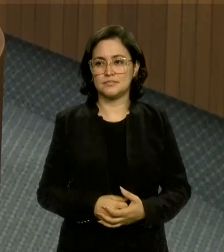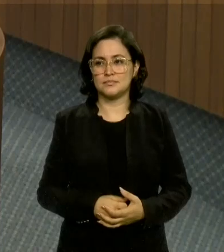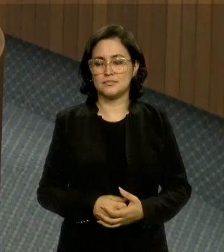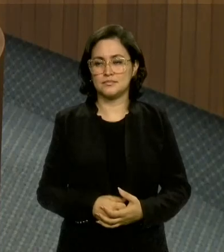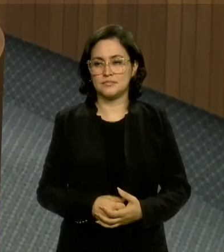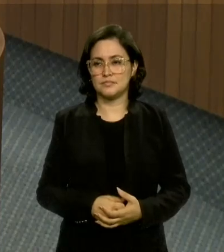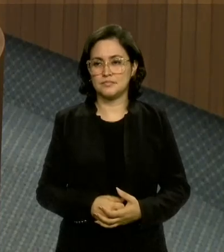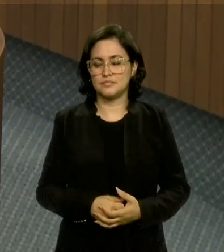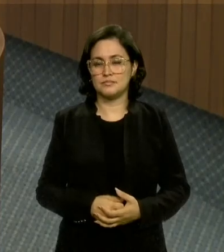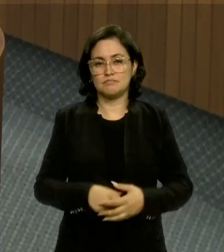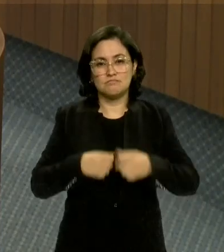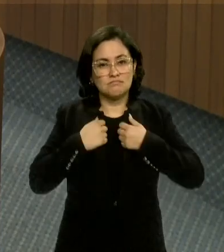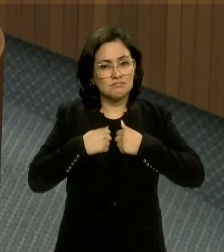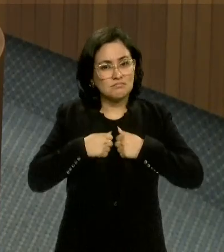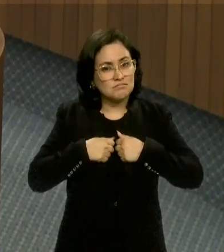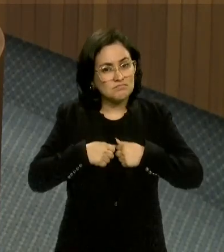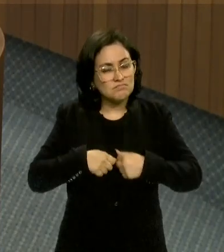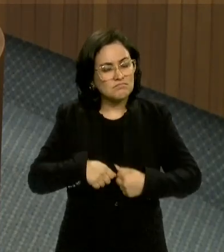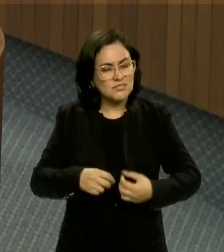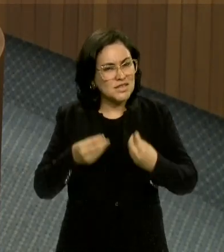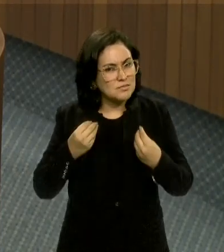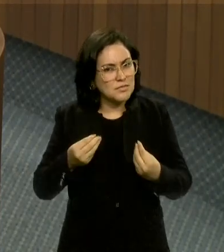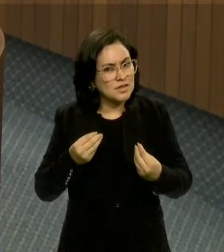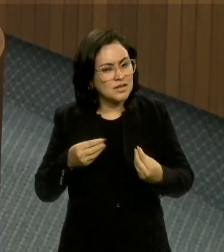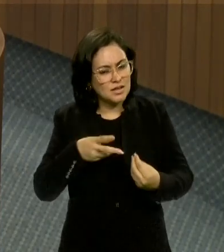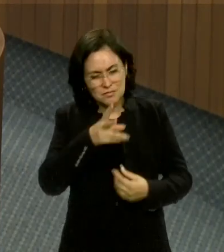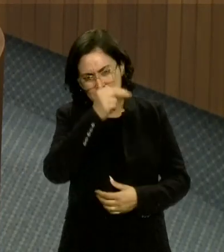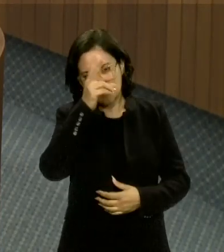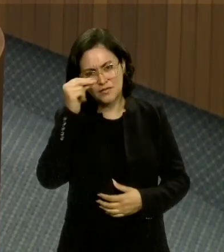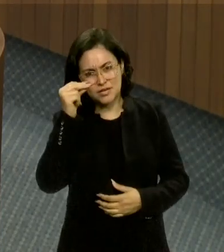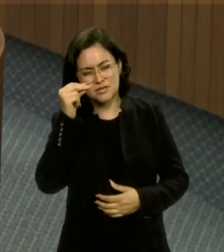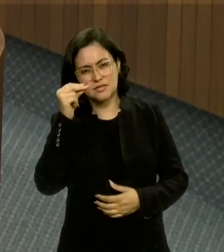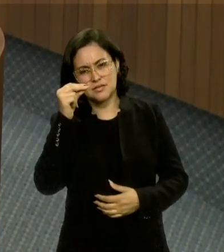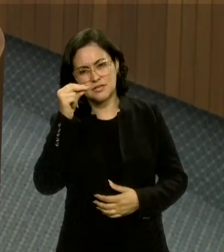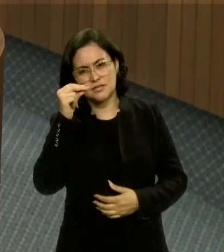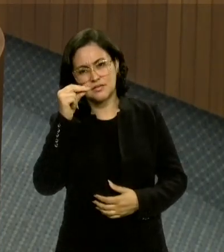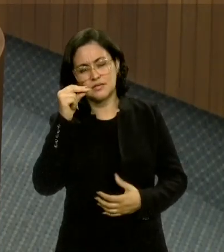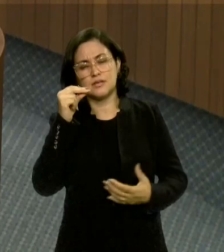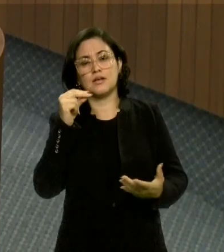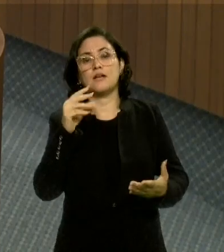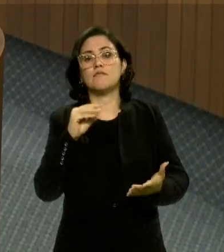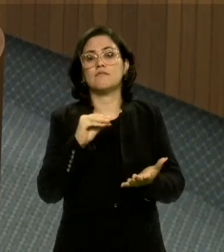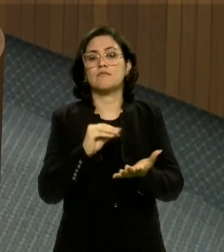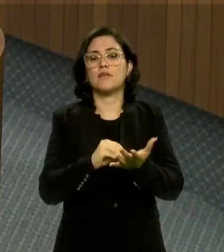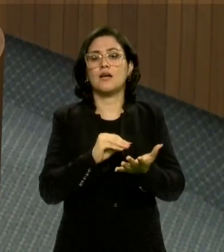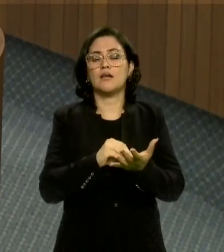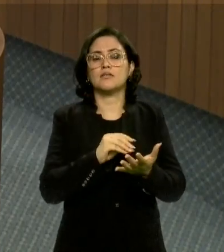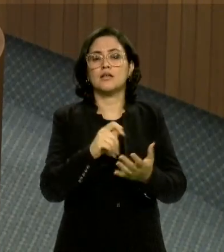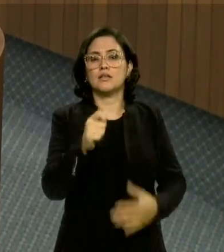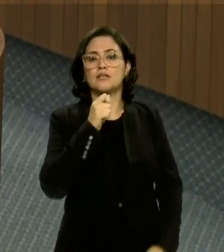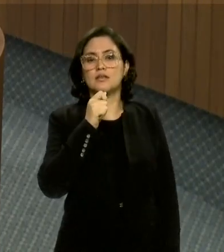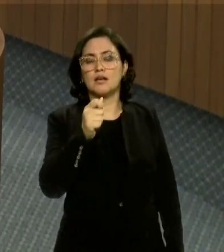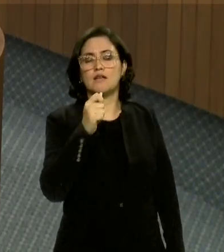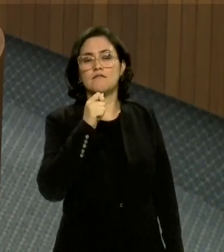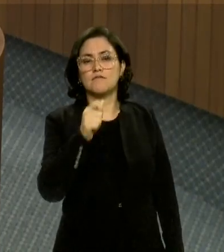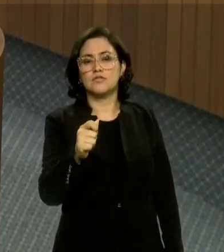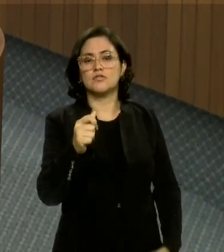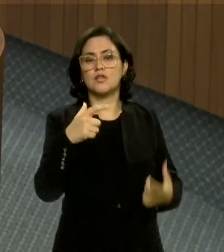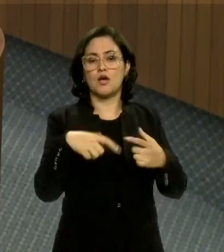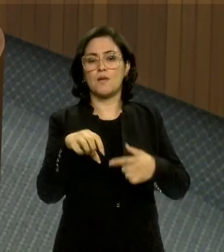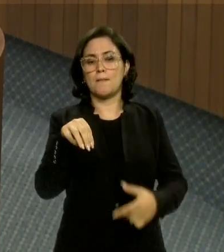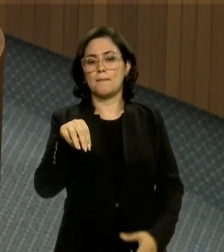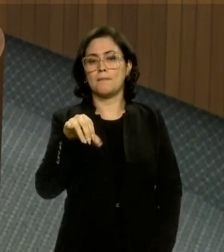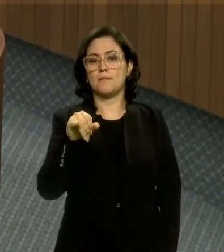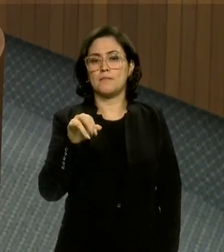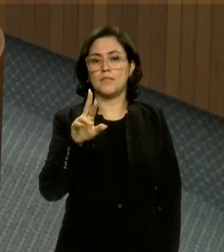Qual o desespero do prefeito? Falta uma sabatina da Mirante, onde pode ser questionado sobre os atos da sua campanha.